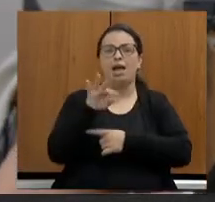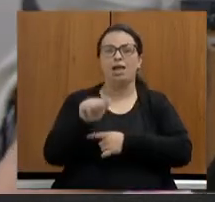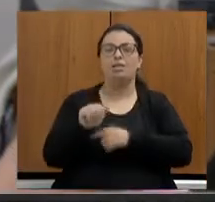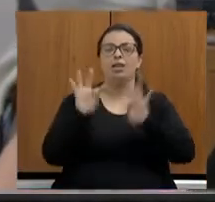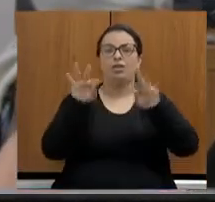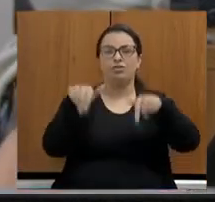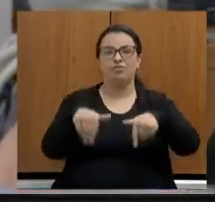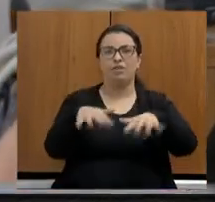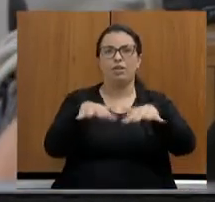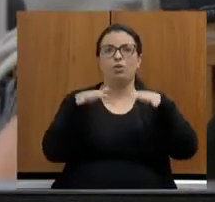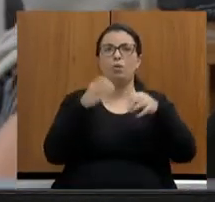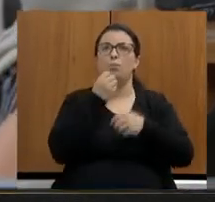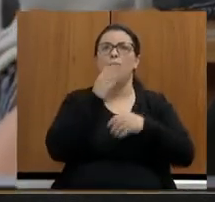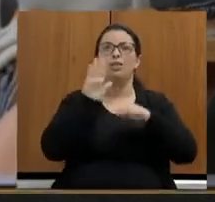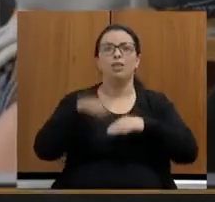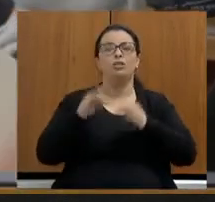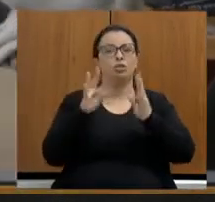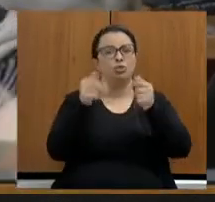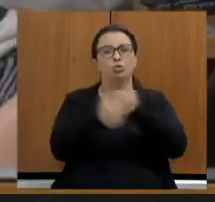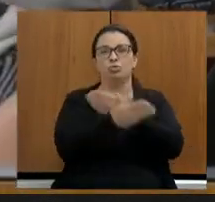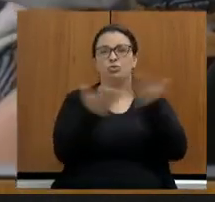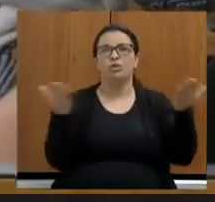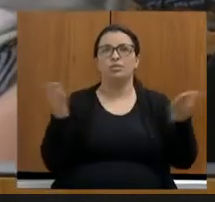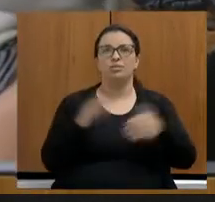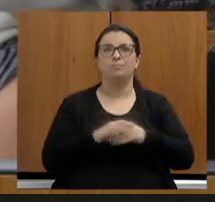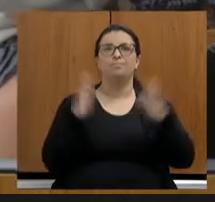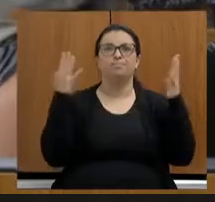uma boa tarde a todas nós